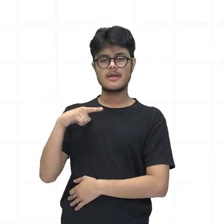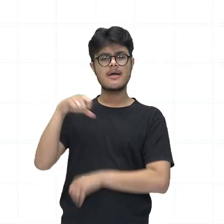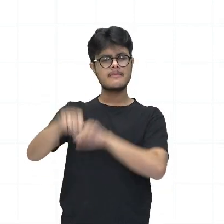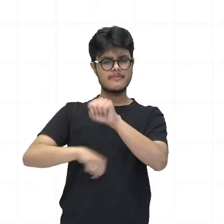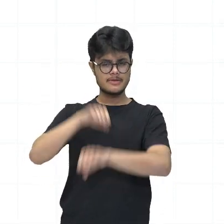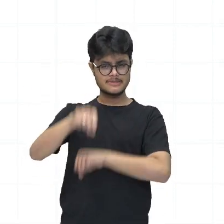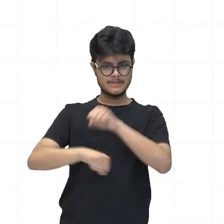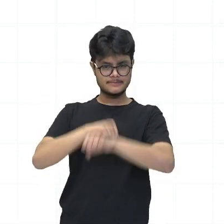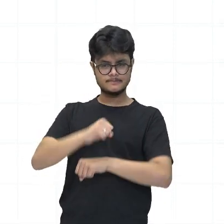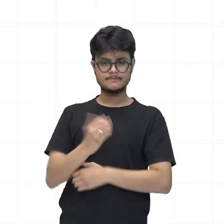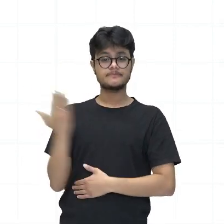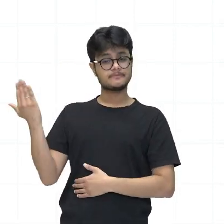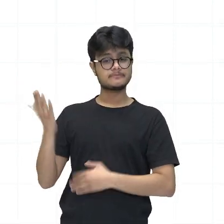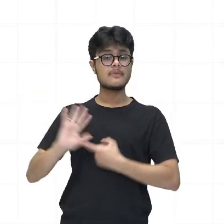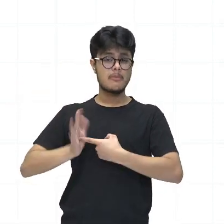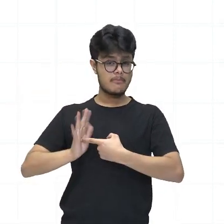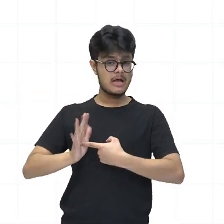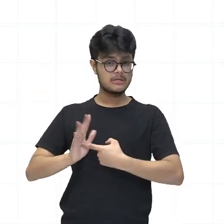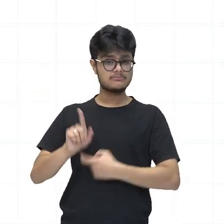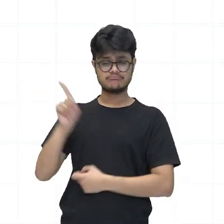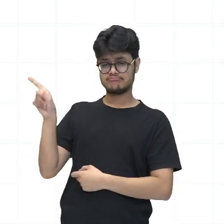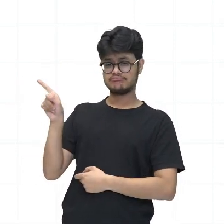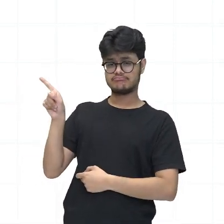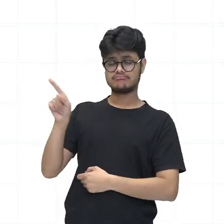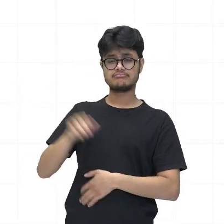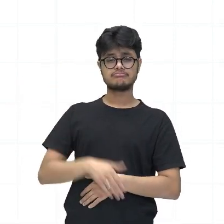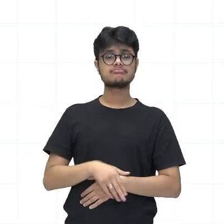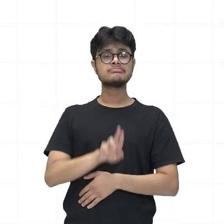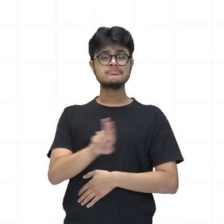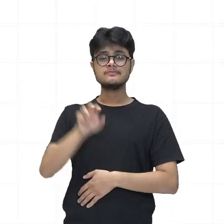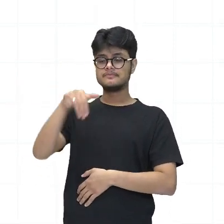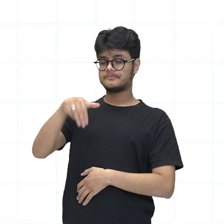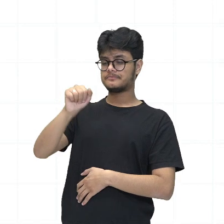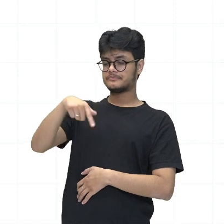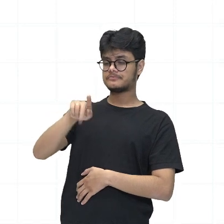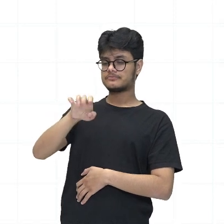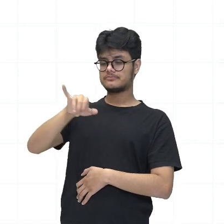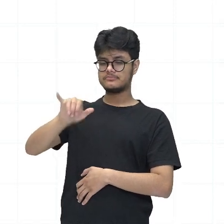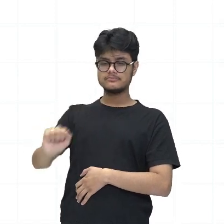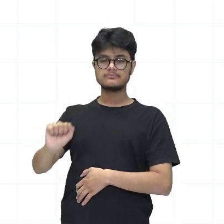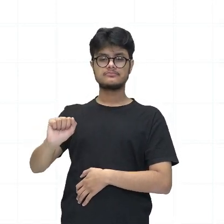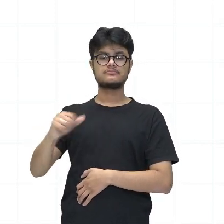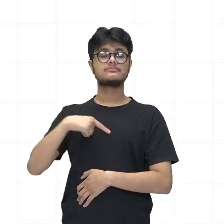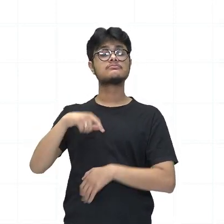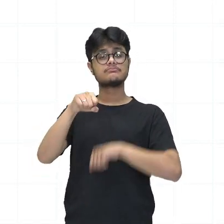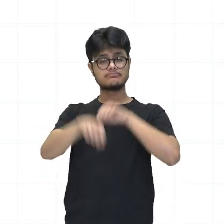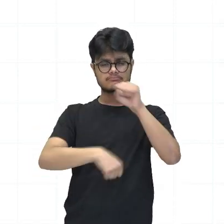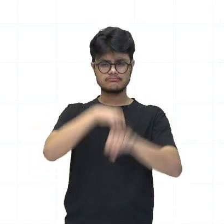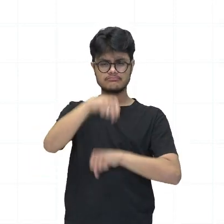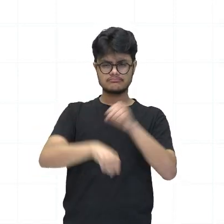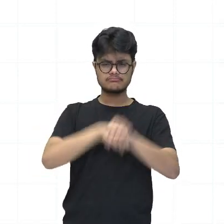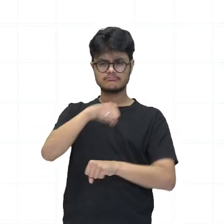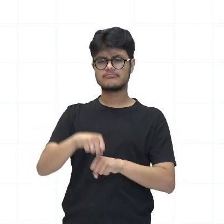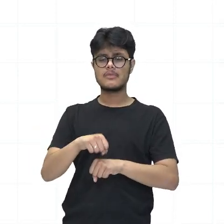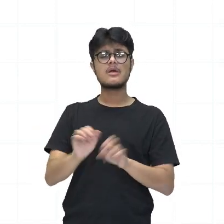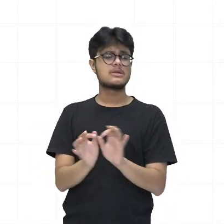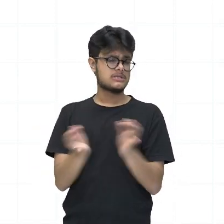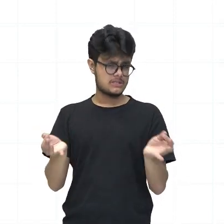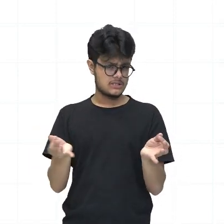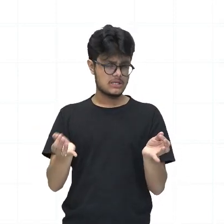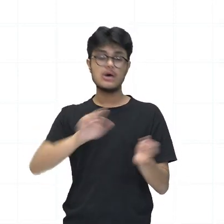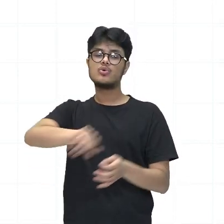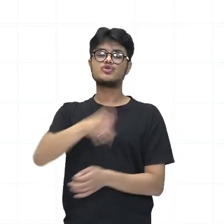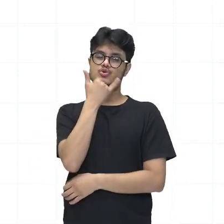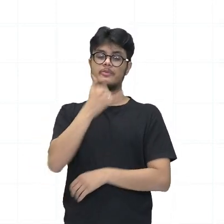a bicicleta, né? Então, é importante destacar a bicicleta sendo uma máquina